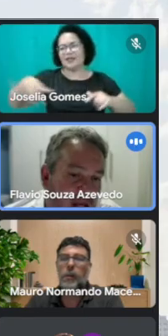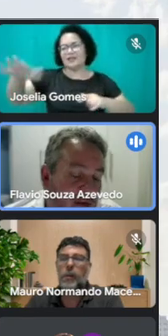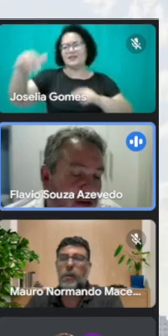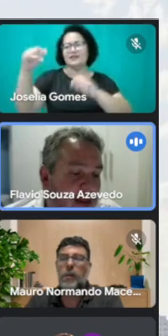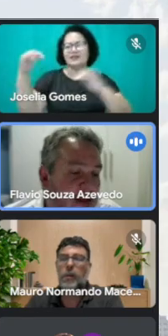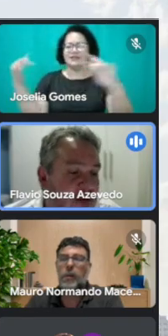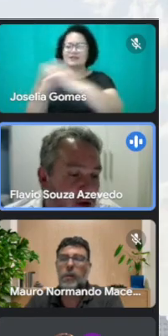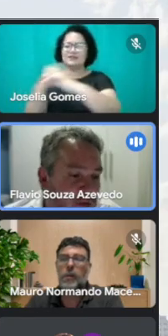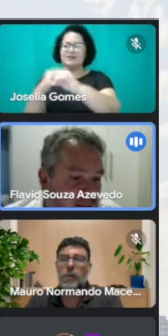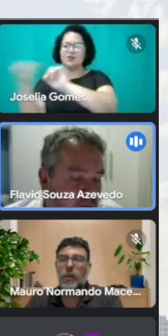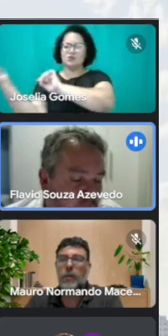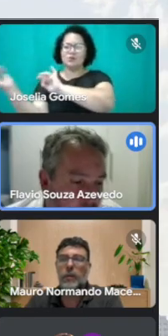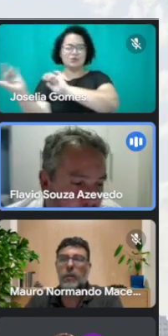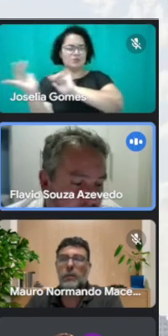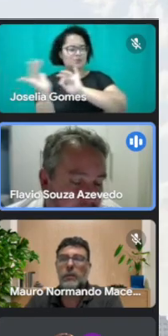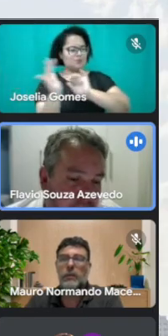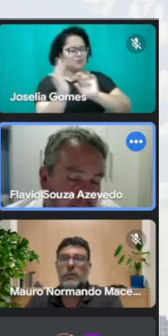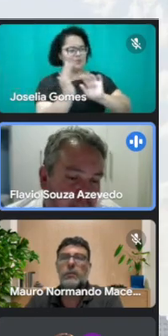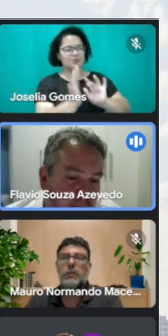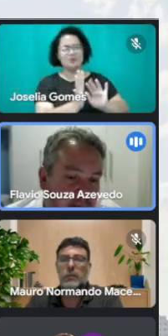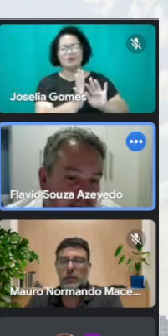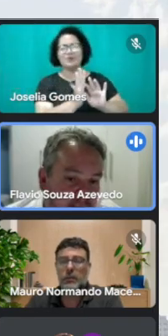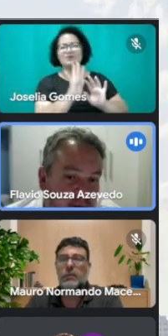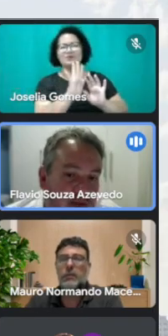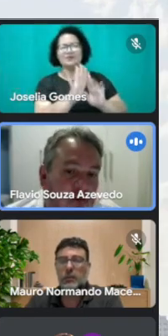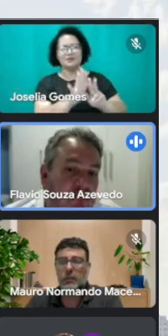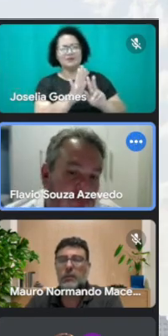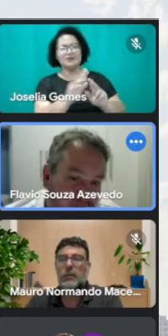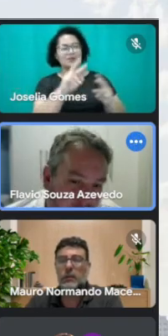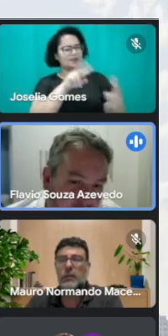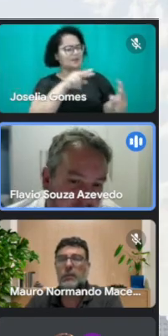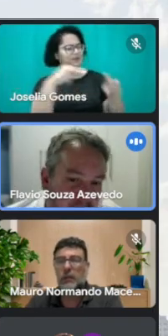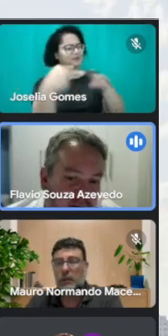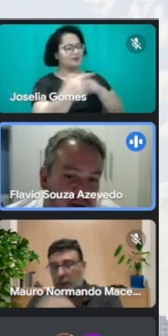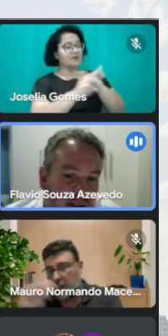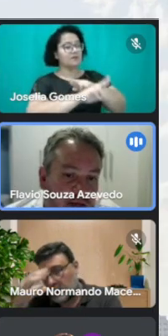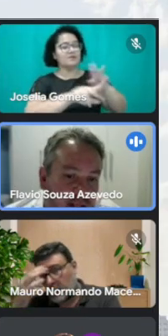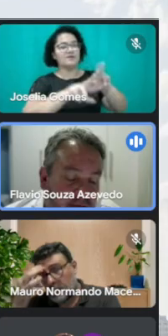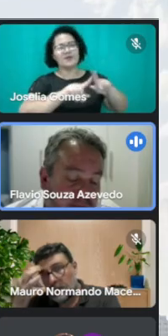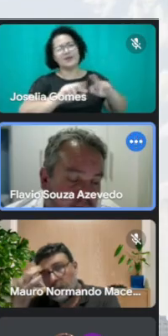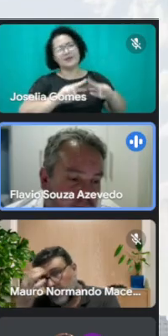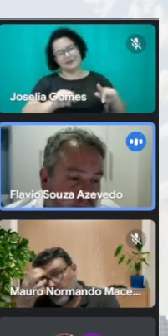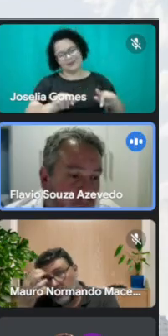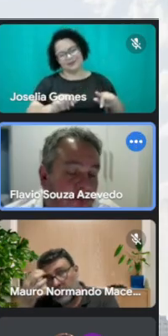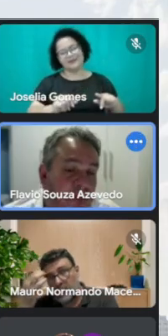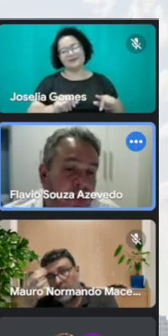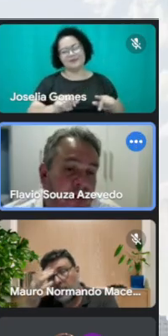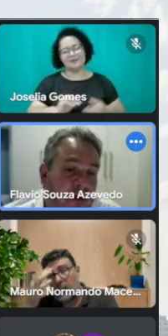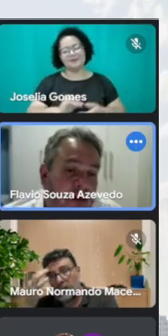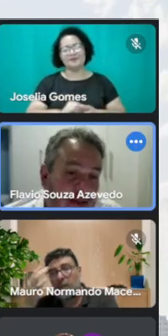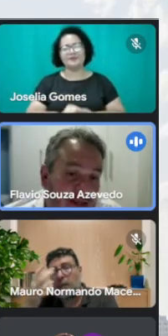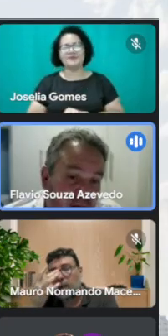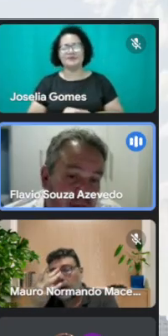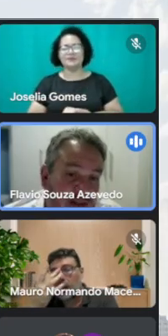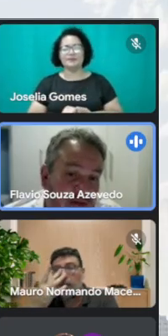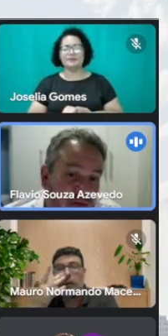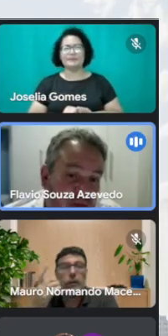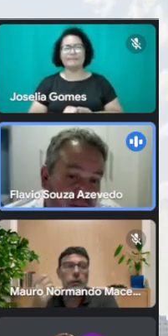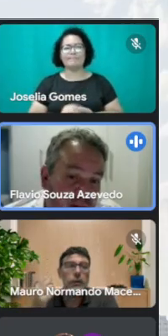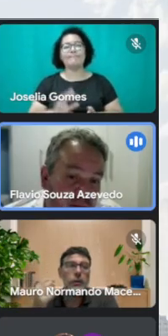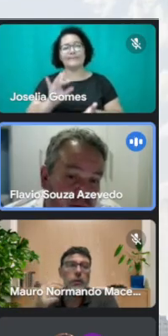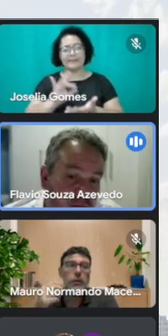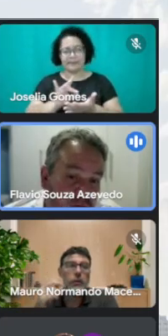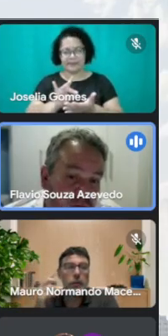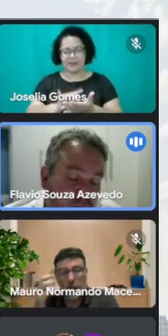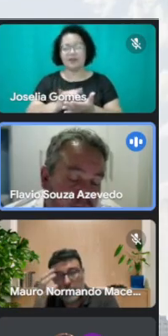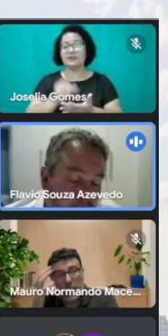e tal. Então já começa com outras perspectivas, né? Então tem essa questão de gentrificação. E realmente, se